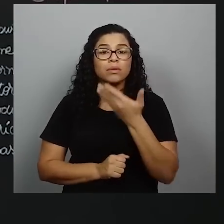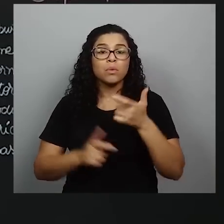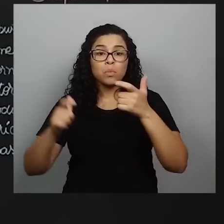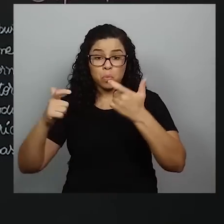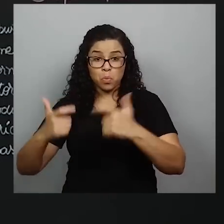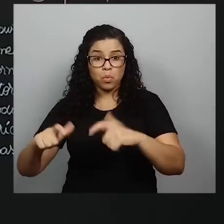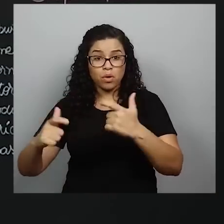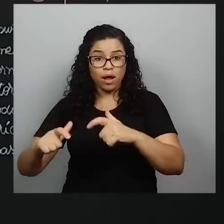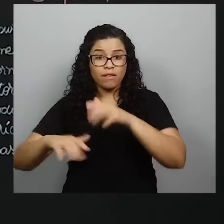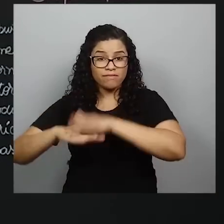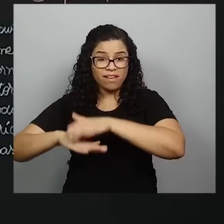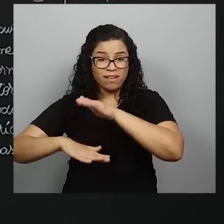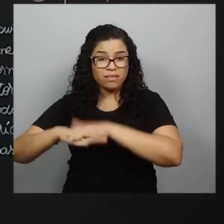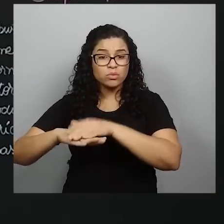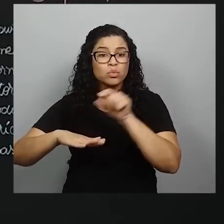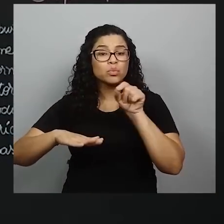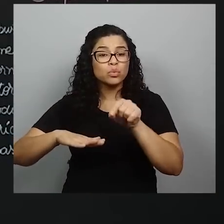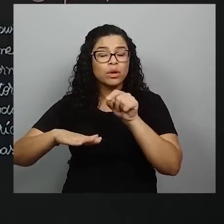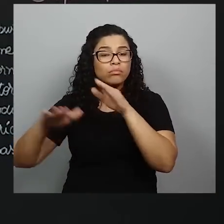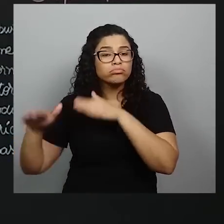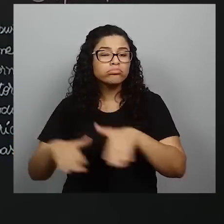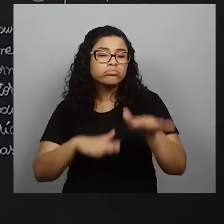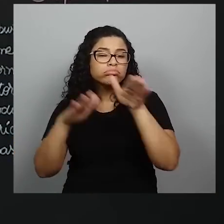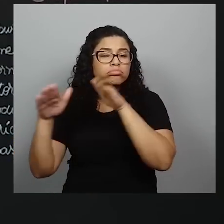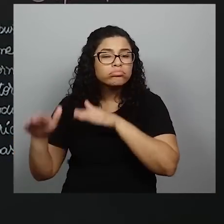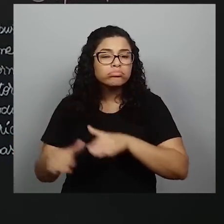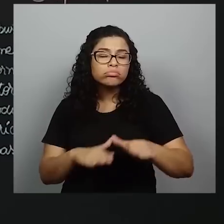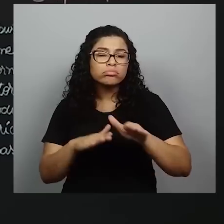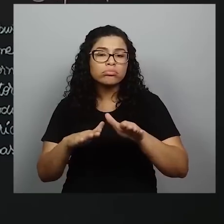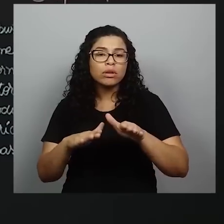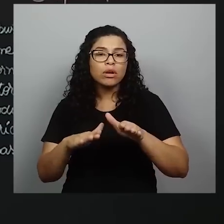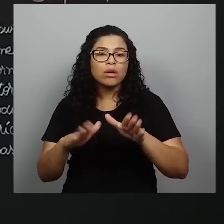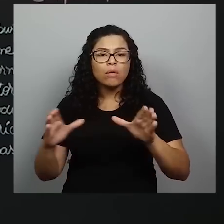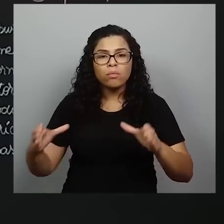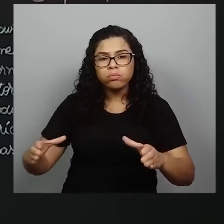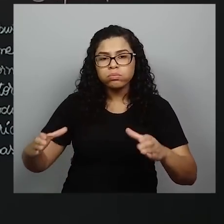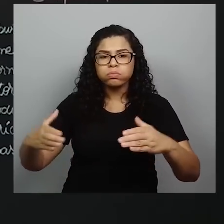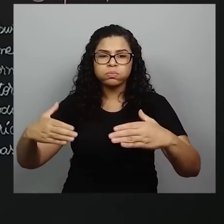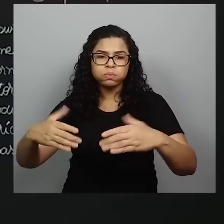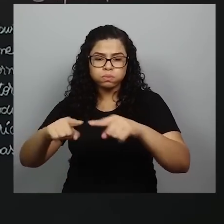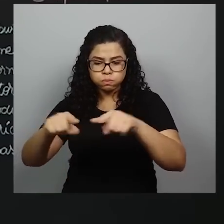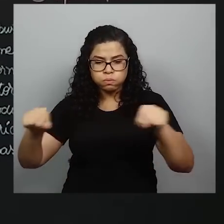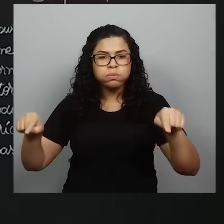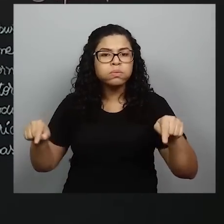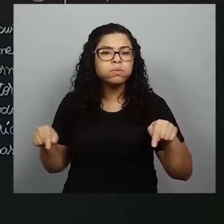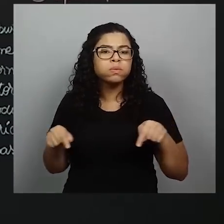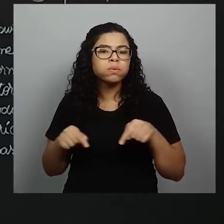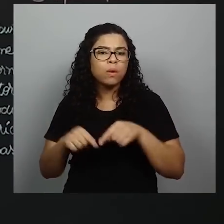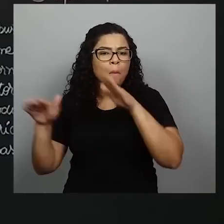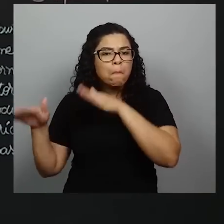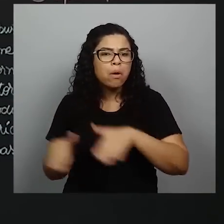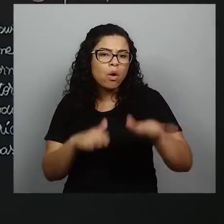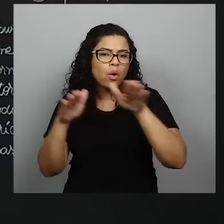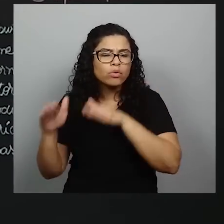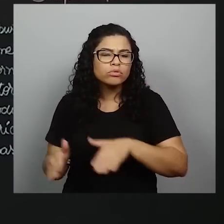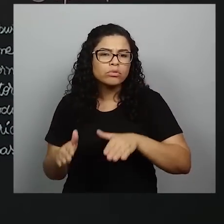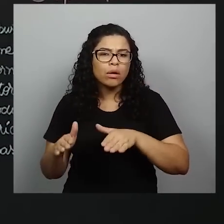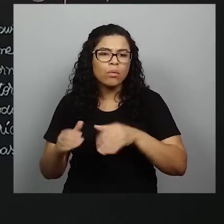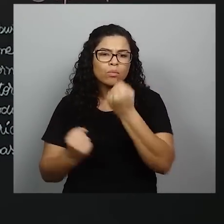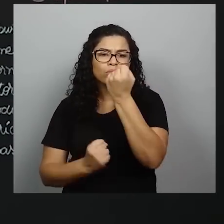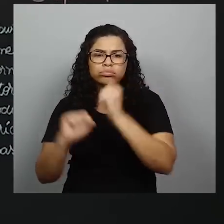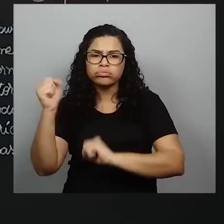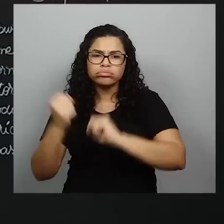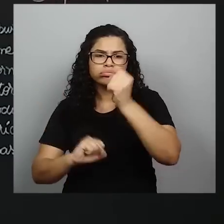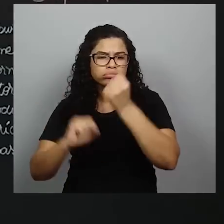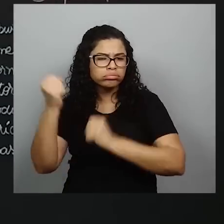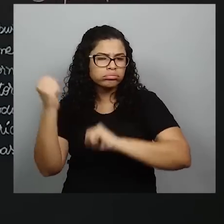caldeiras para geração de produção industrial, então fornos de alta produção, então já entra na indústria de